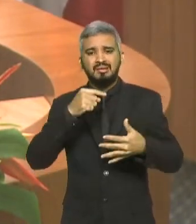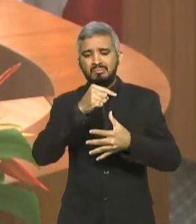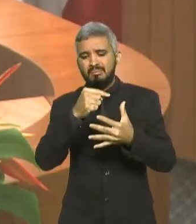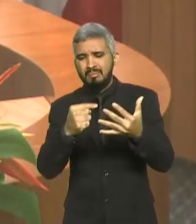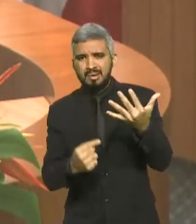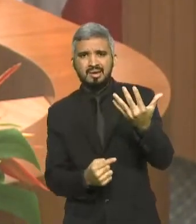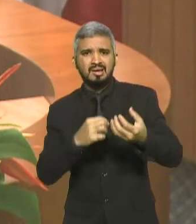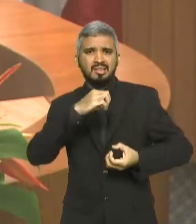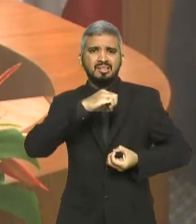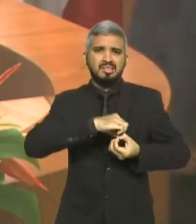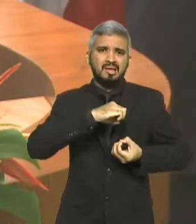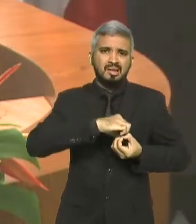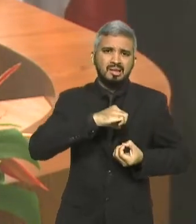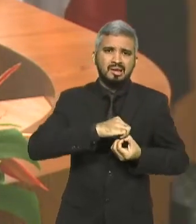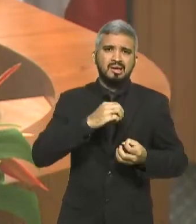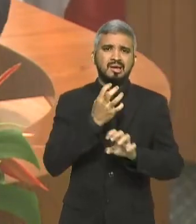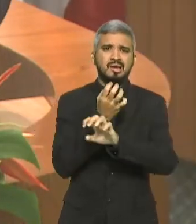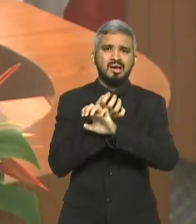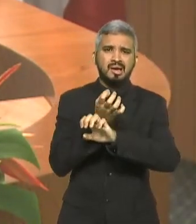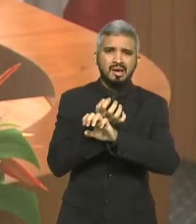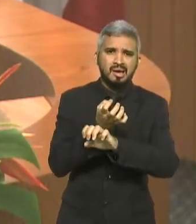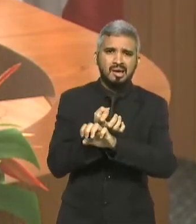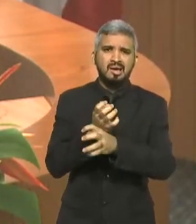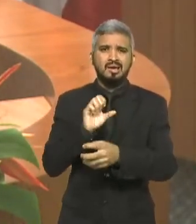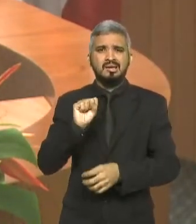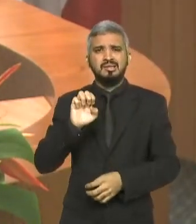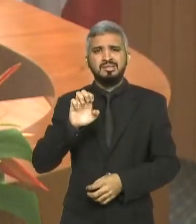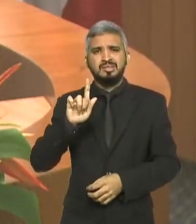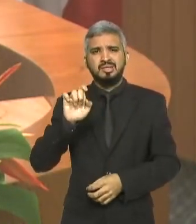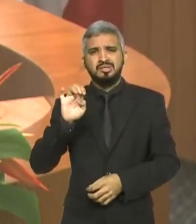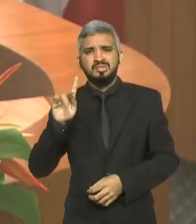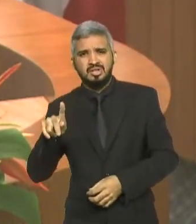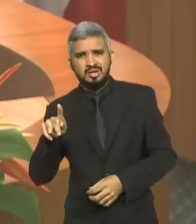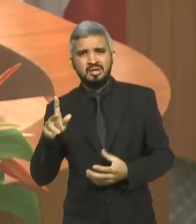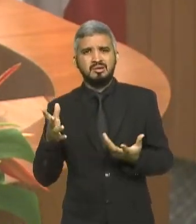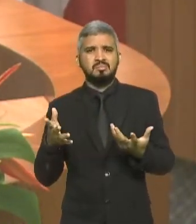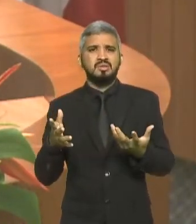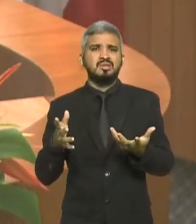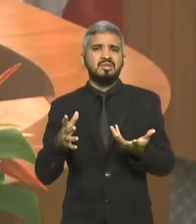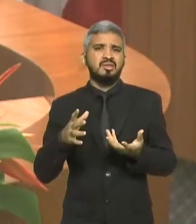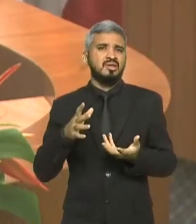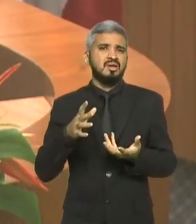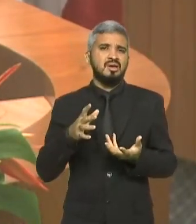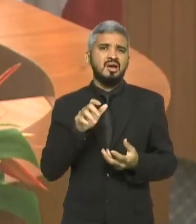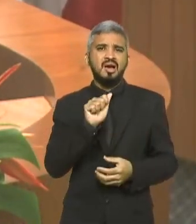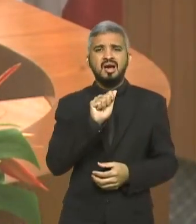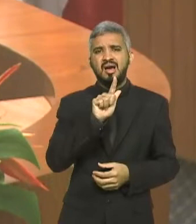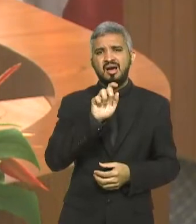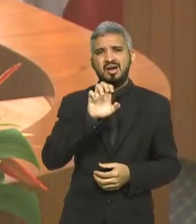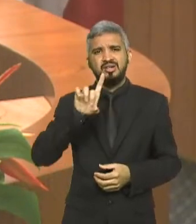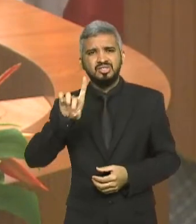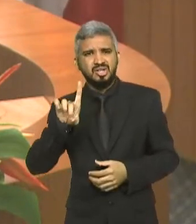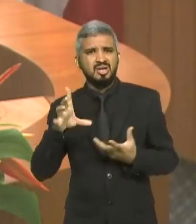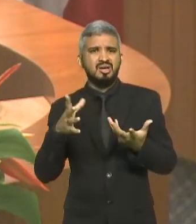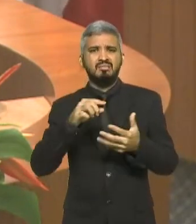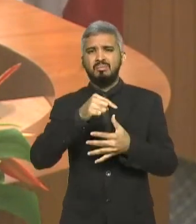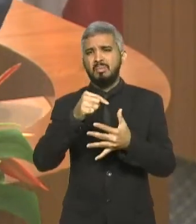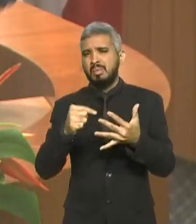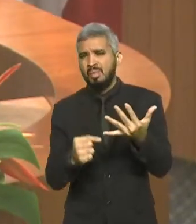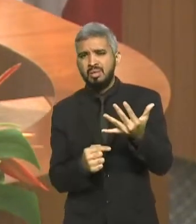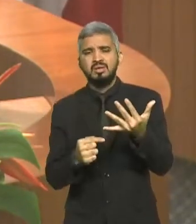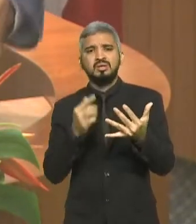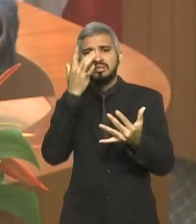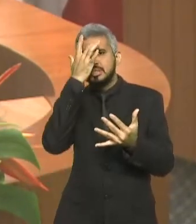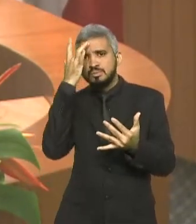Civil, PROCON, de todos os órgãos que já realizaram, AGED, de todos os órgãos que já realizaram o concurso público, estão aguardando a